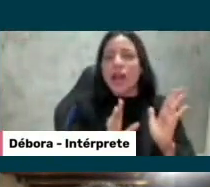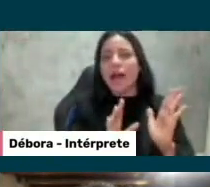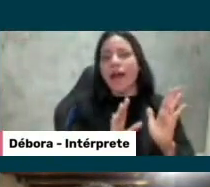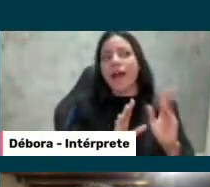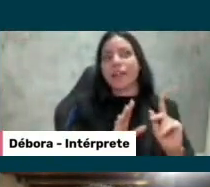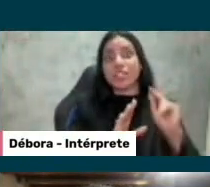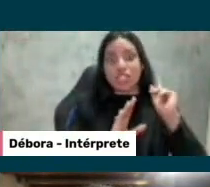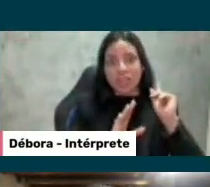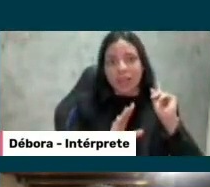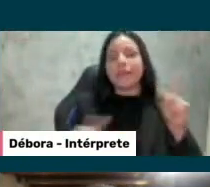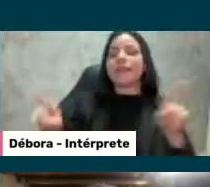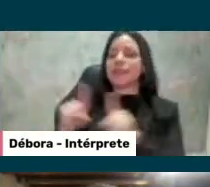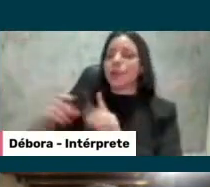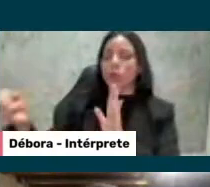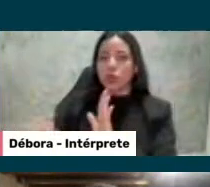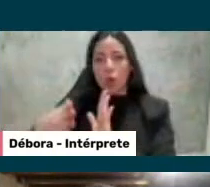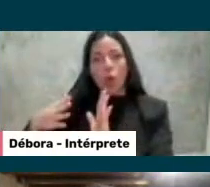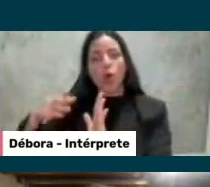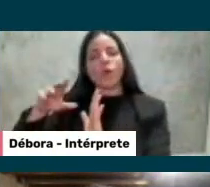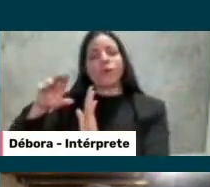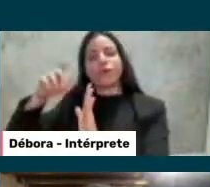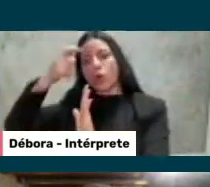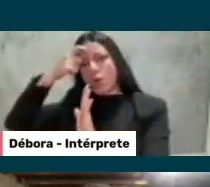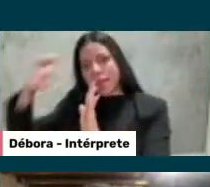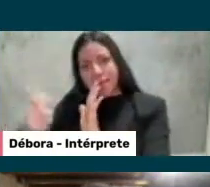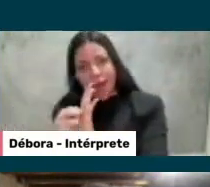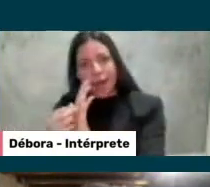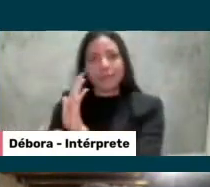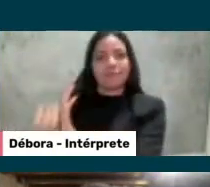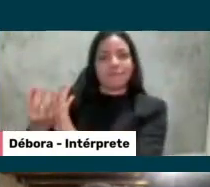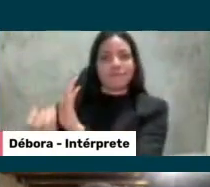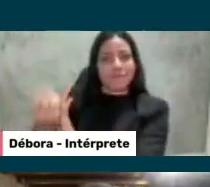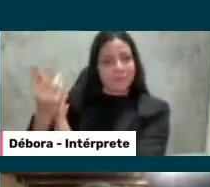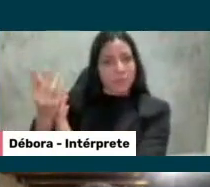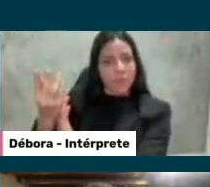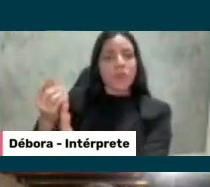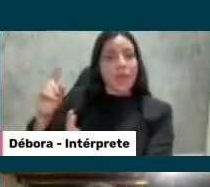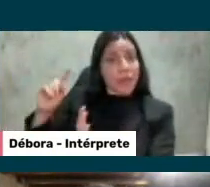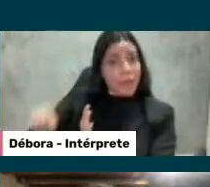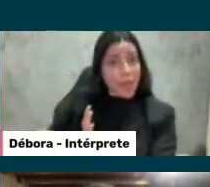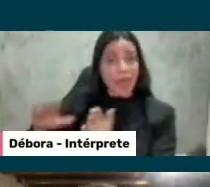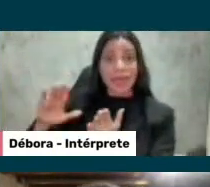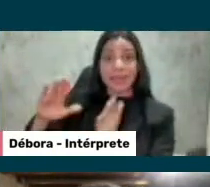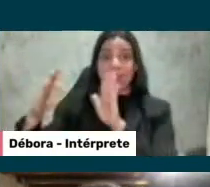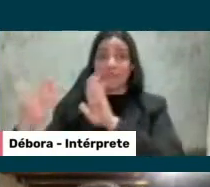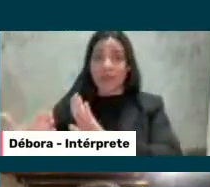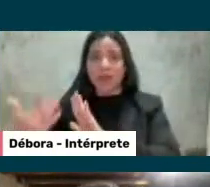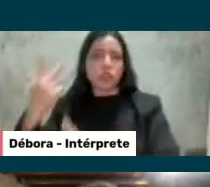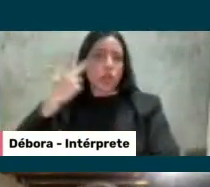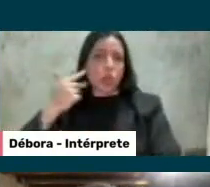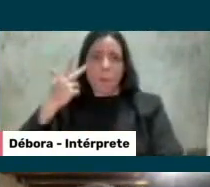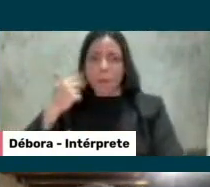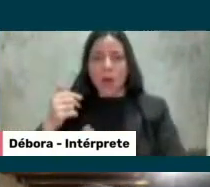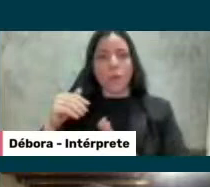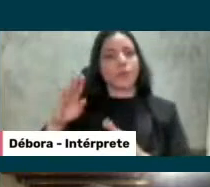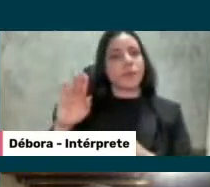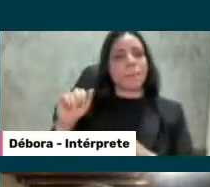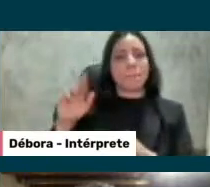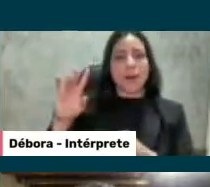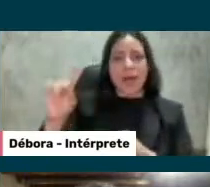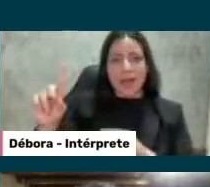texto gerado por uma dessas ferramentas de interface conversacional, como é o Bard, como é o